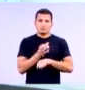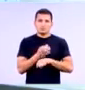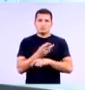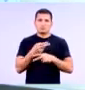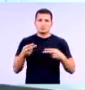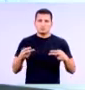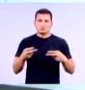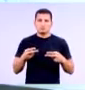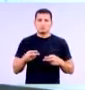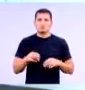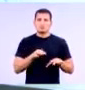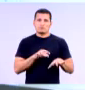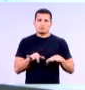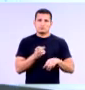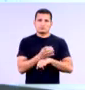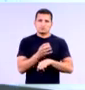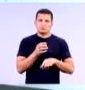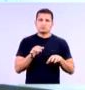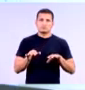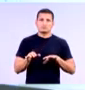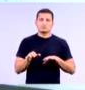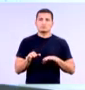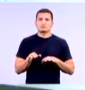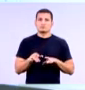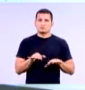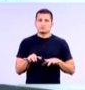né? Na programação orientada a objetos,